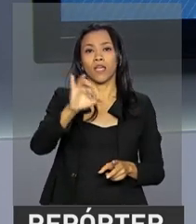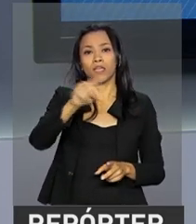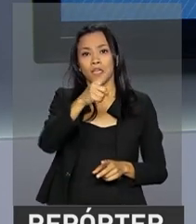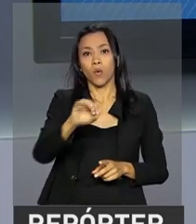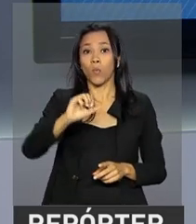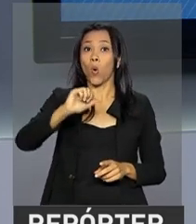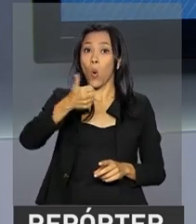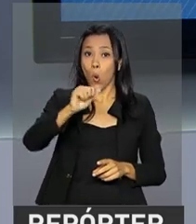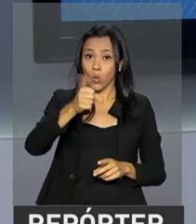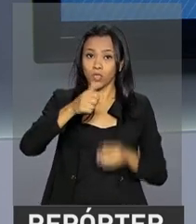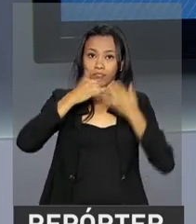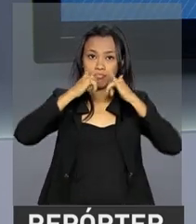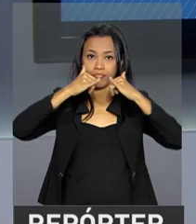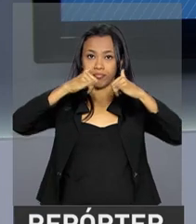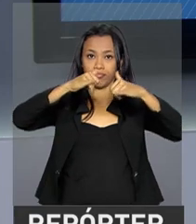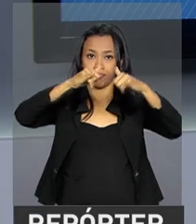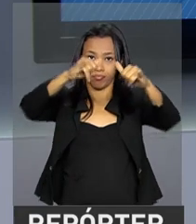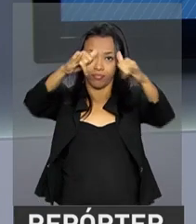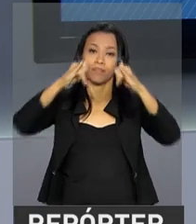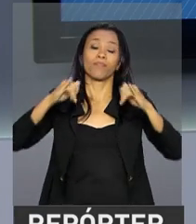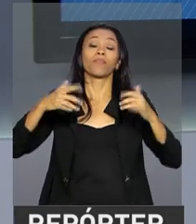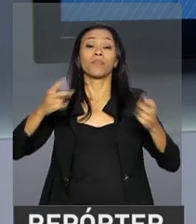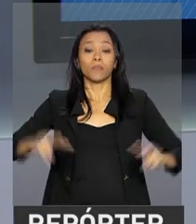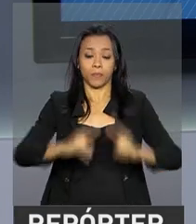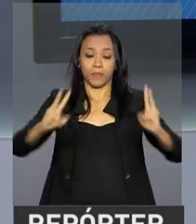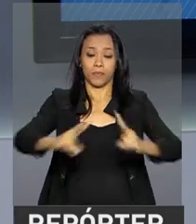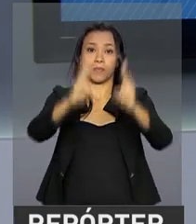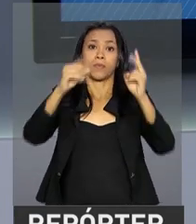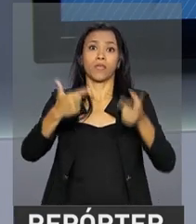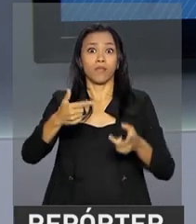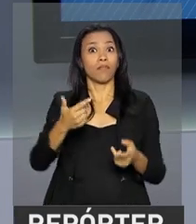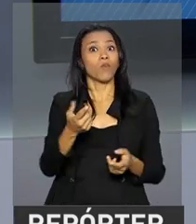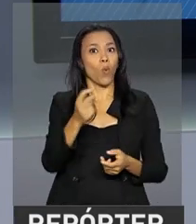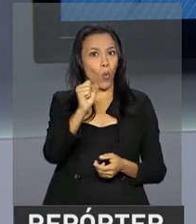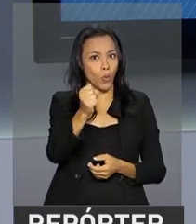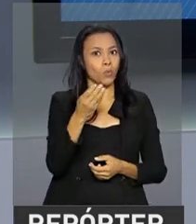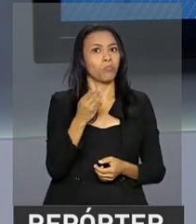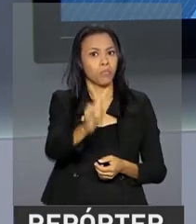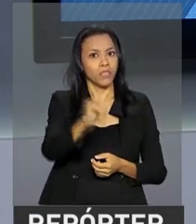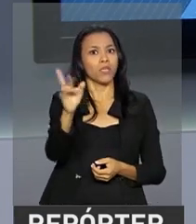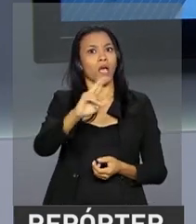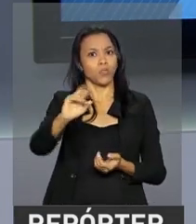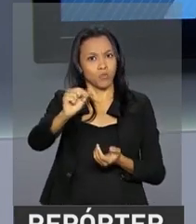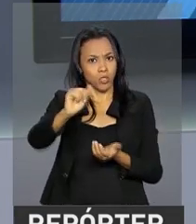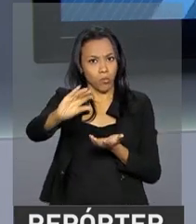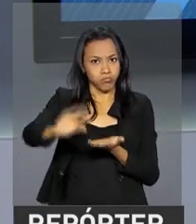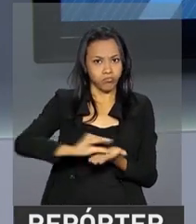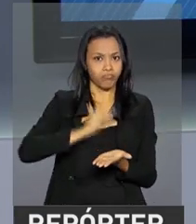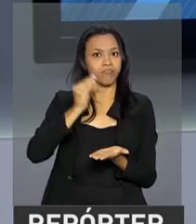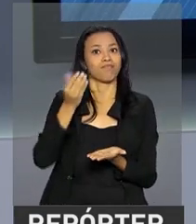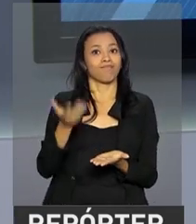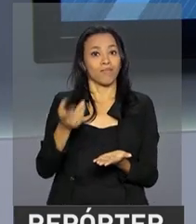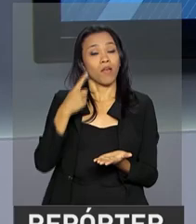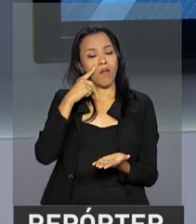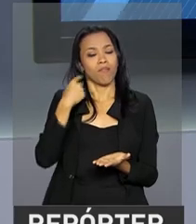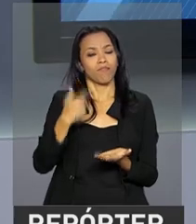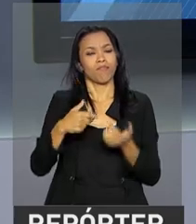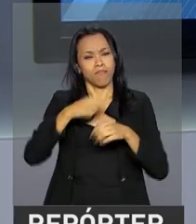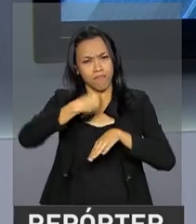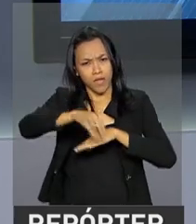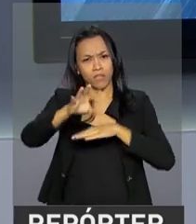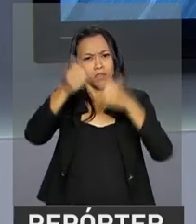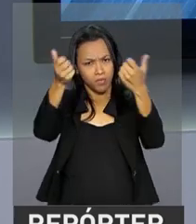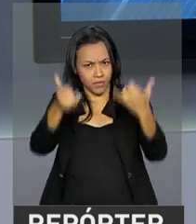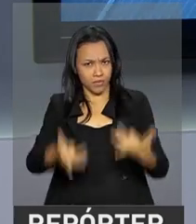são paulo a expectativa é que os investimentos ultrapassem 8 bilhões de reais mais informações sobre a agenda do ministro moreira franco